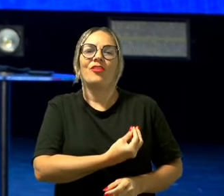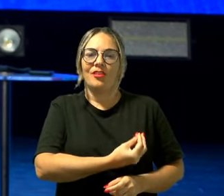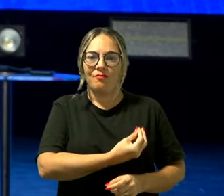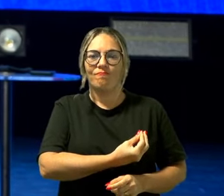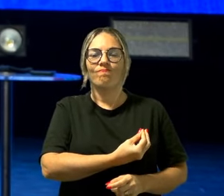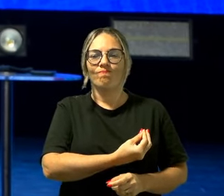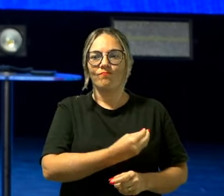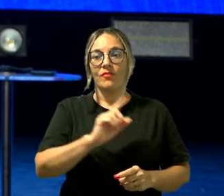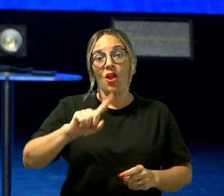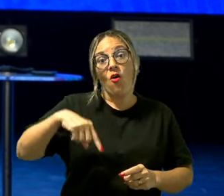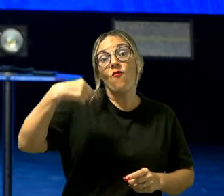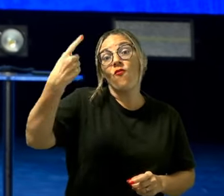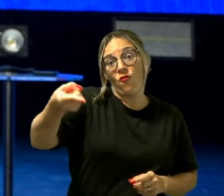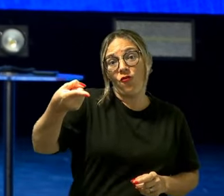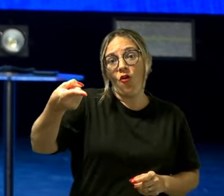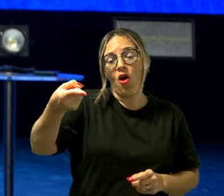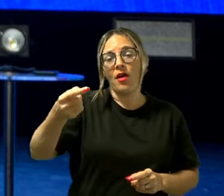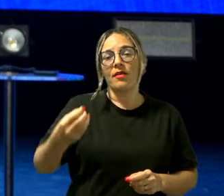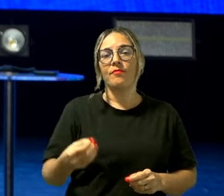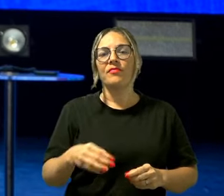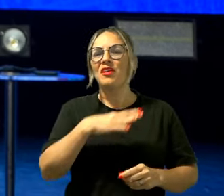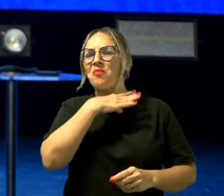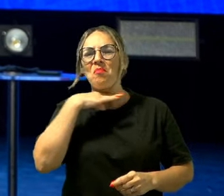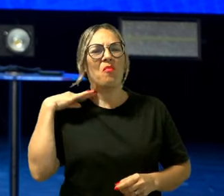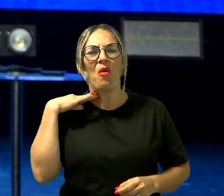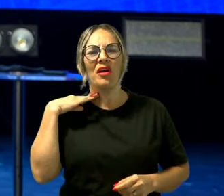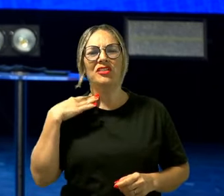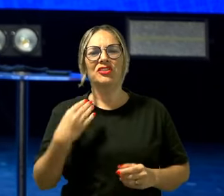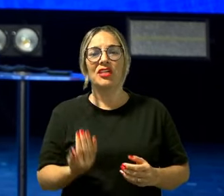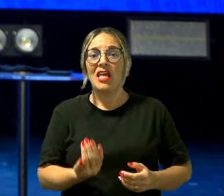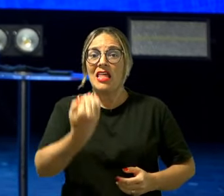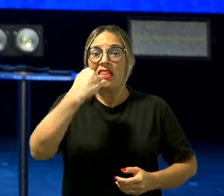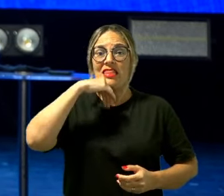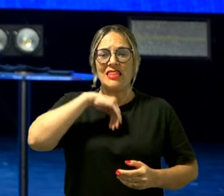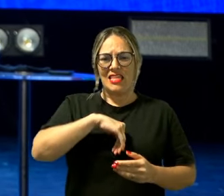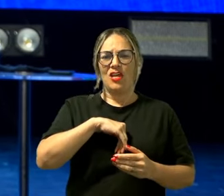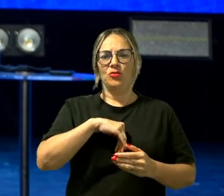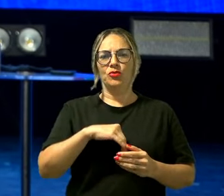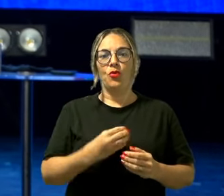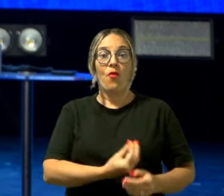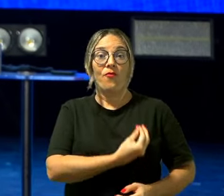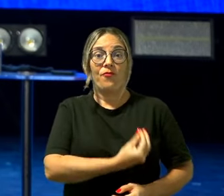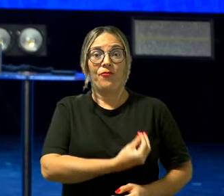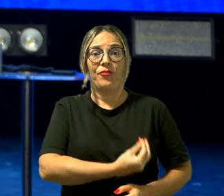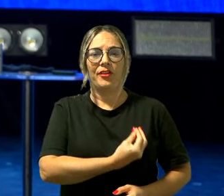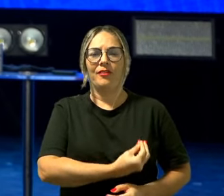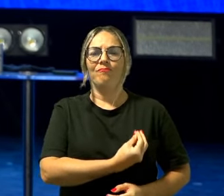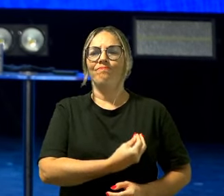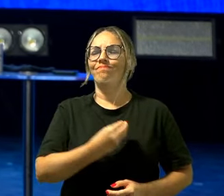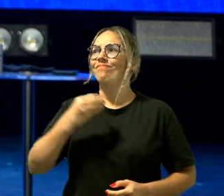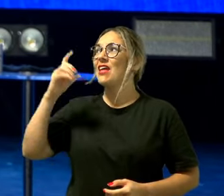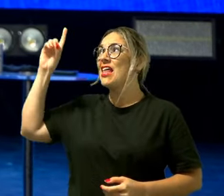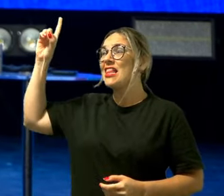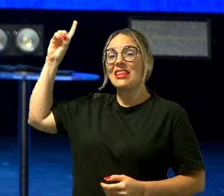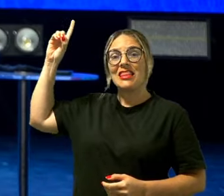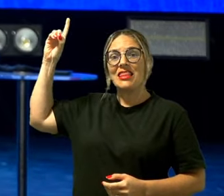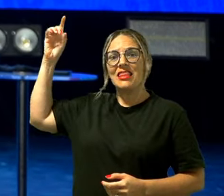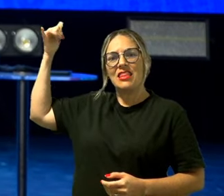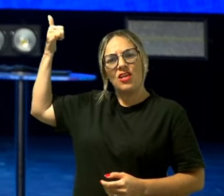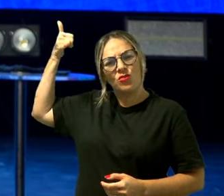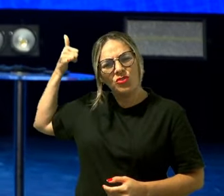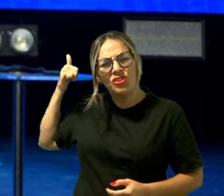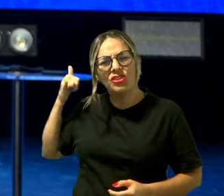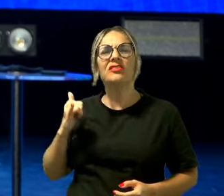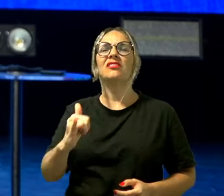morte, mas dentro, vida. Porque quem determina aquilo que você vai viver, quem determina aquilo que você vai